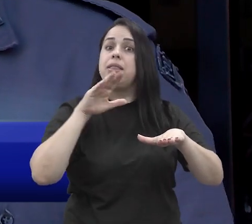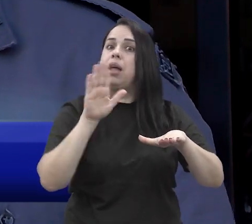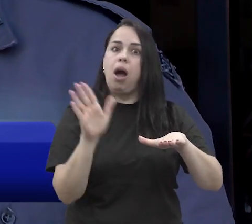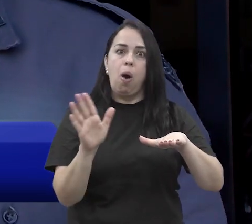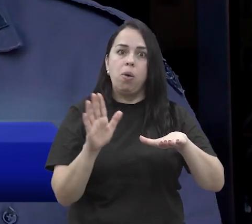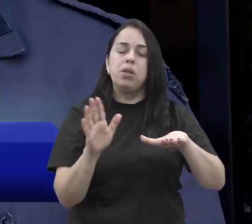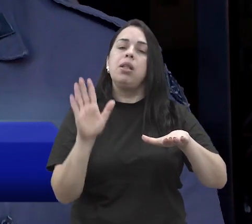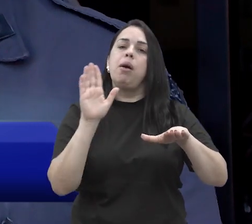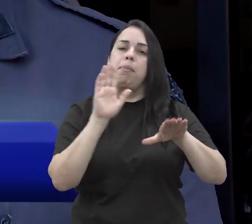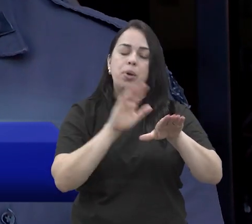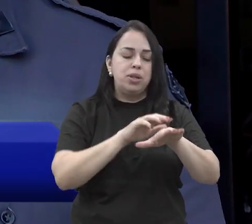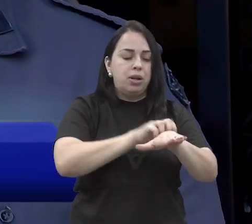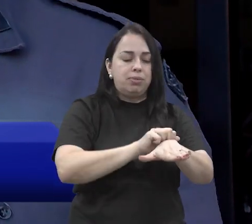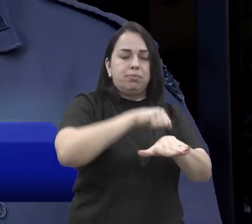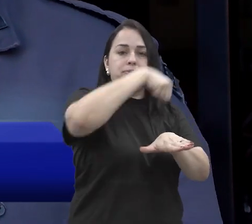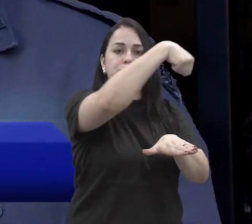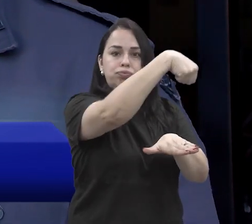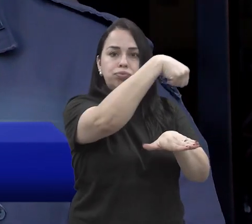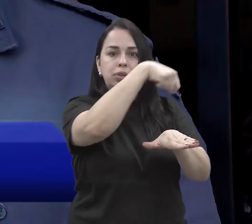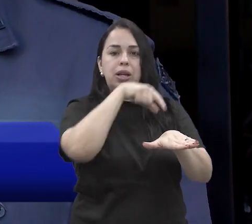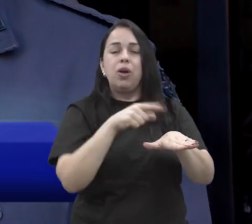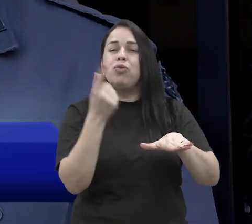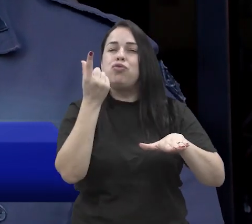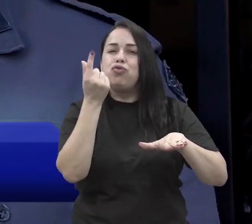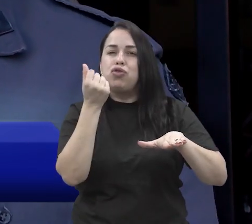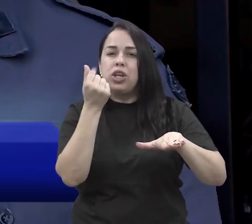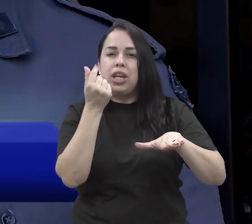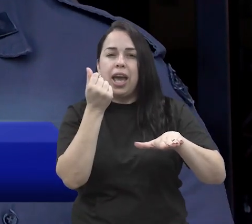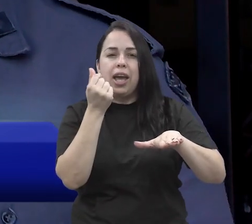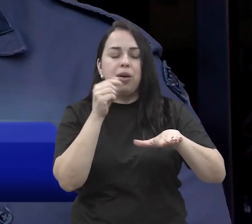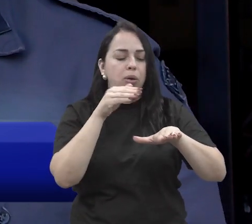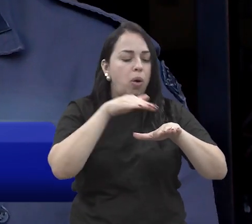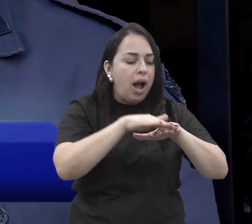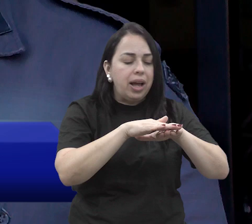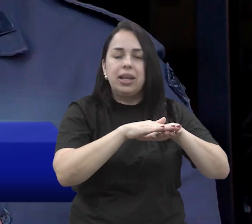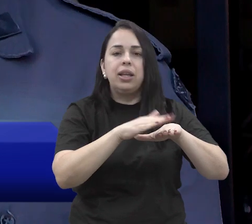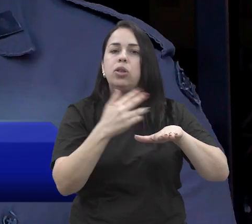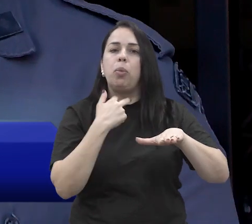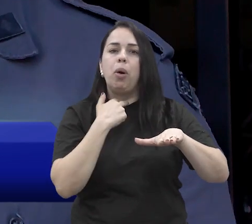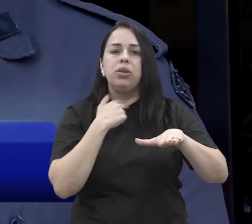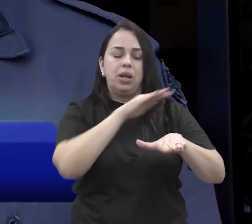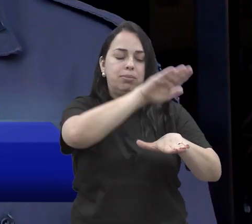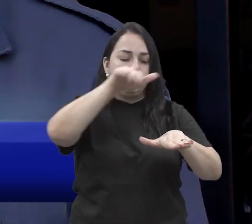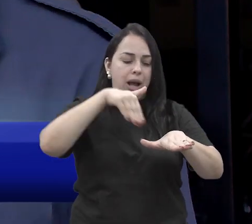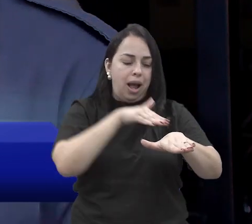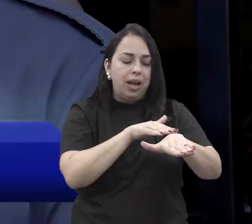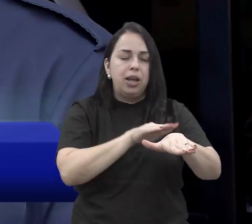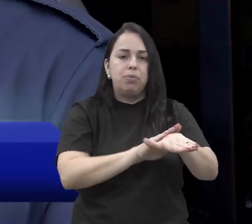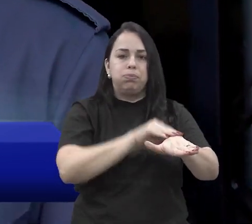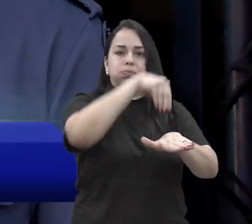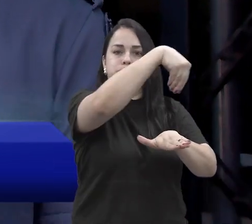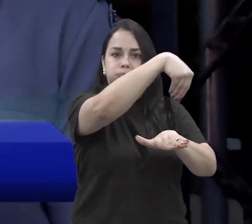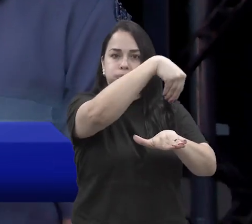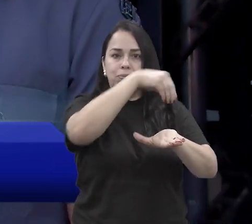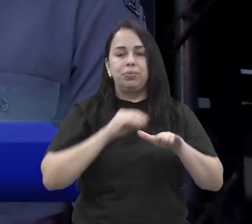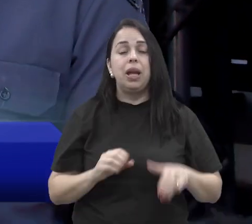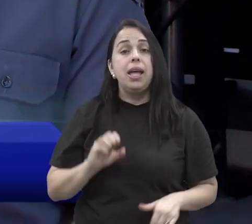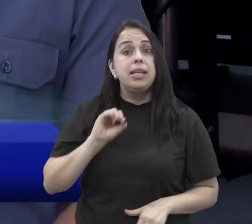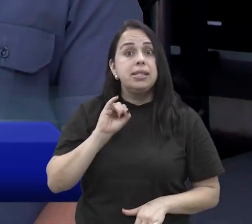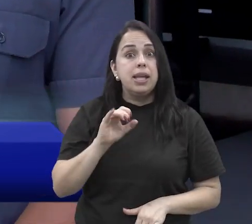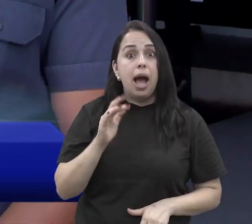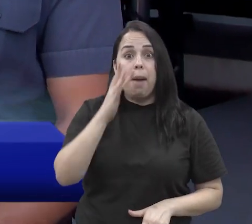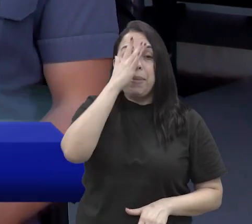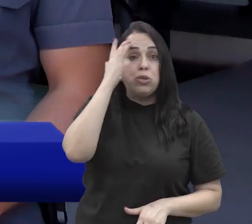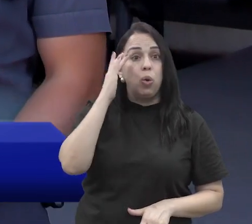sacolas, mochilas ou malas, cartões de crédito, celular ou dinheiro, evitar deixar a mostra no painel ou no banco do carro. Perfeito. E caso a